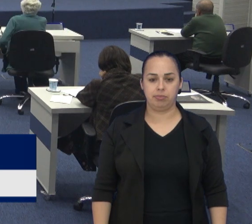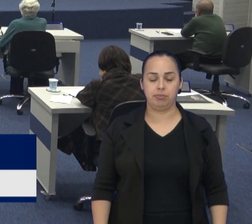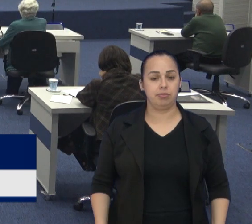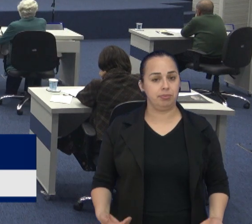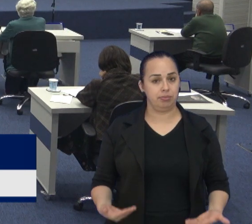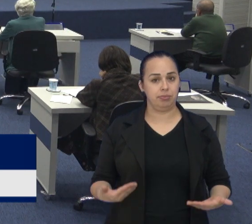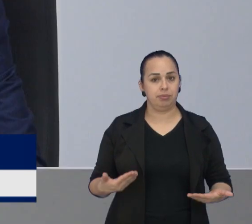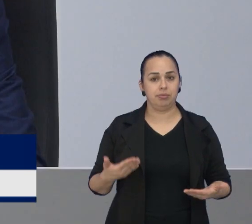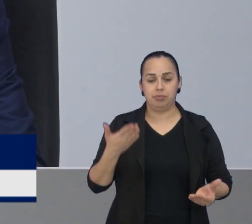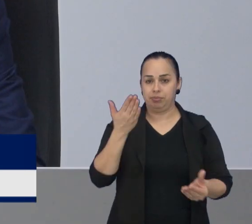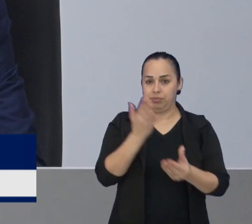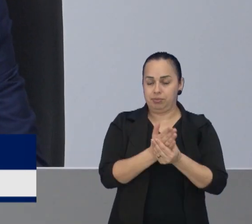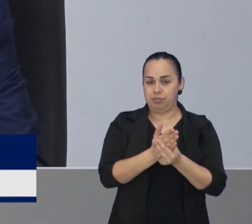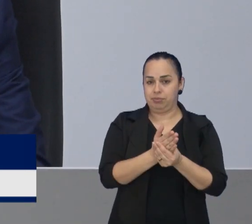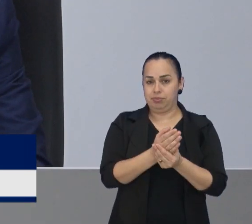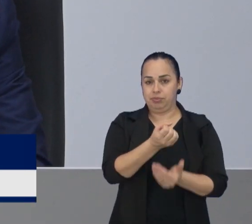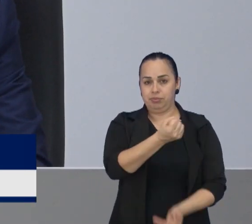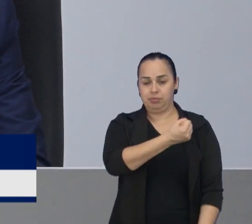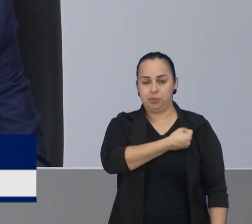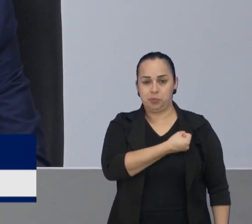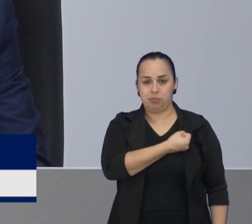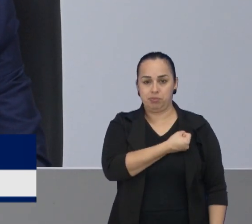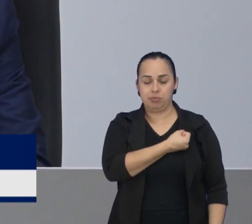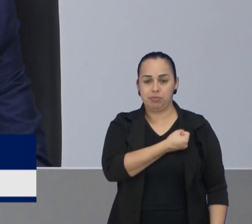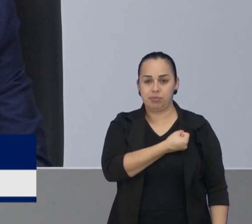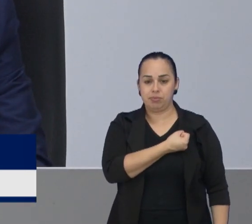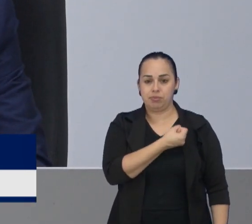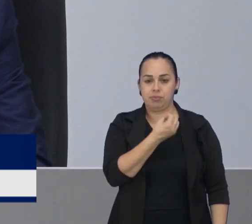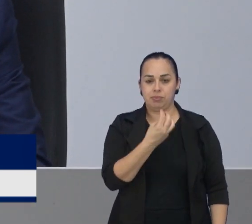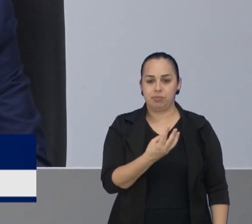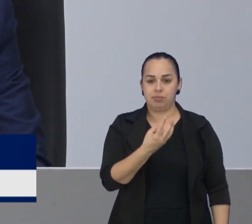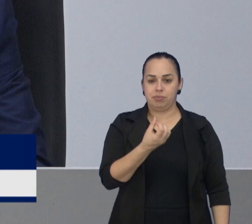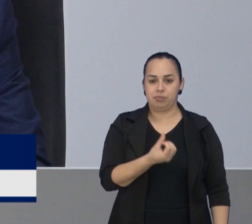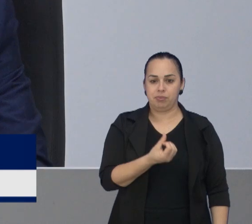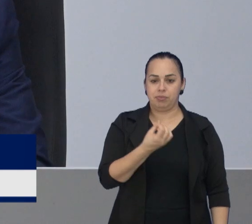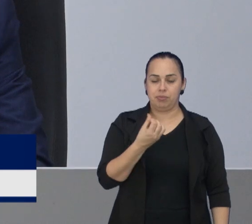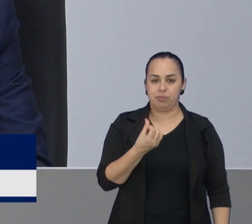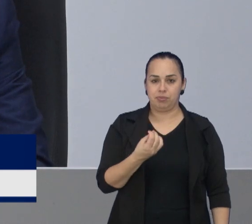Em discussão, o processo de número